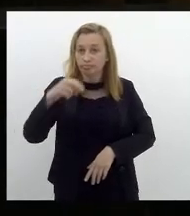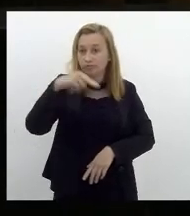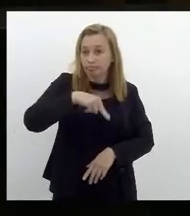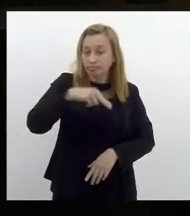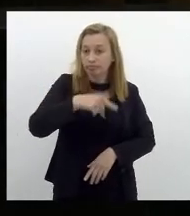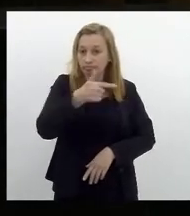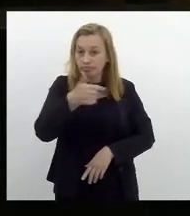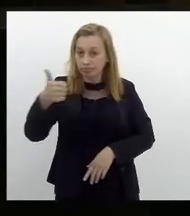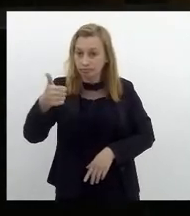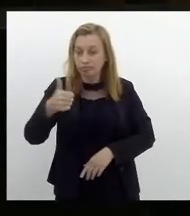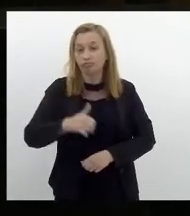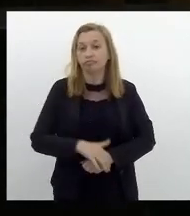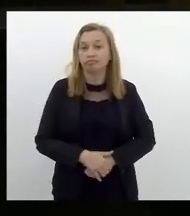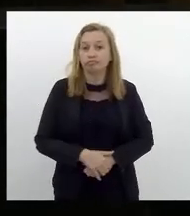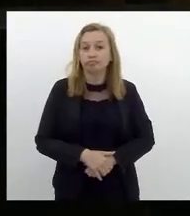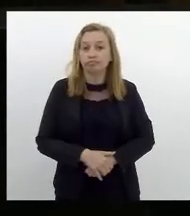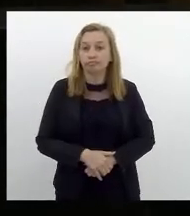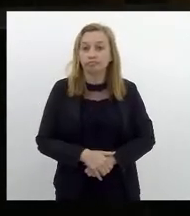21.